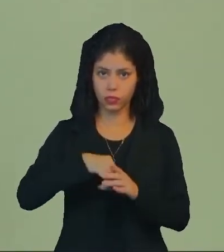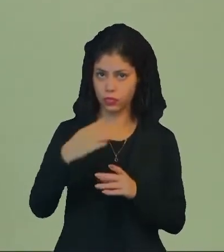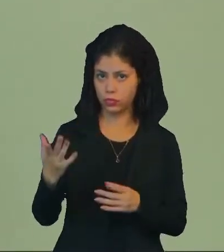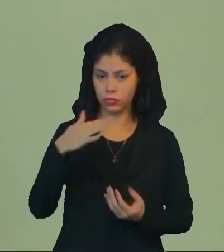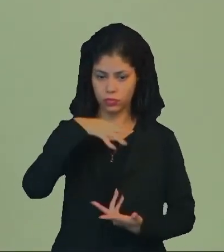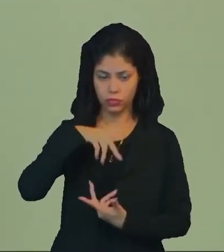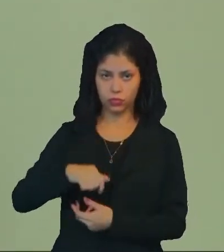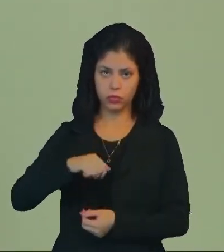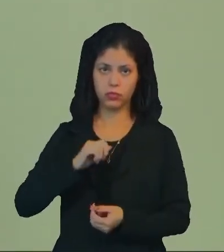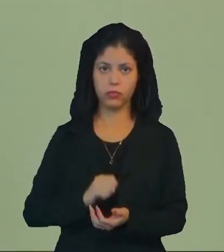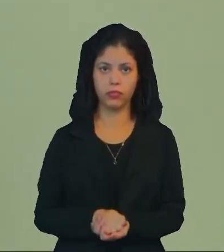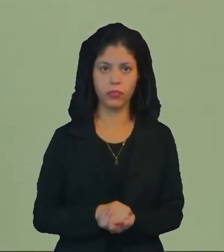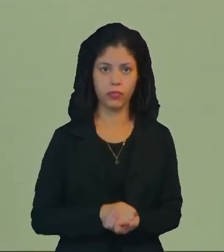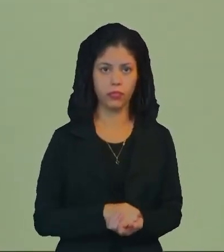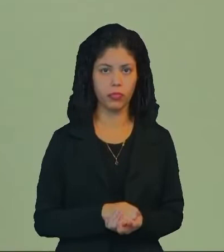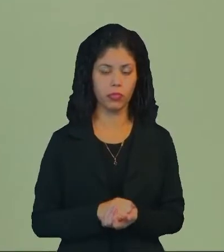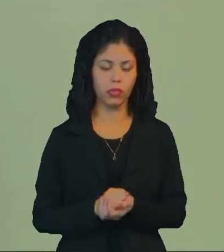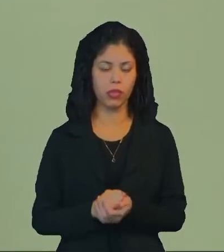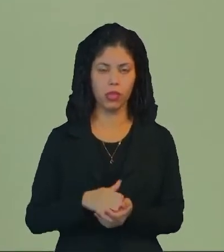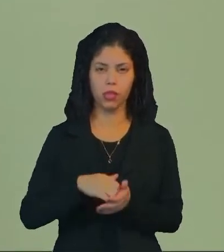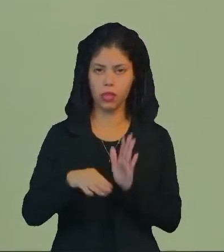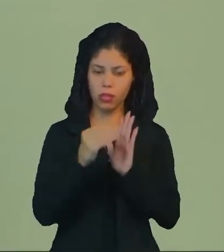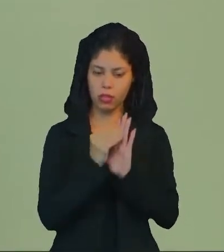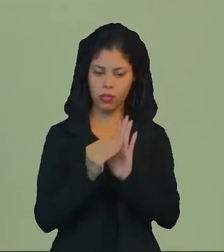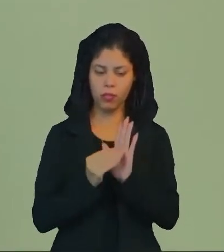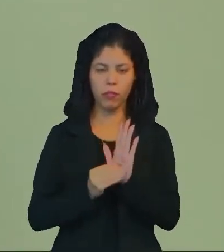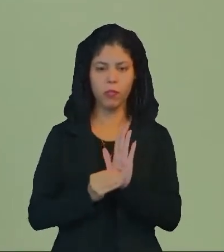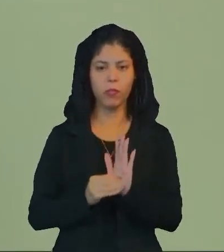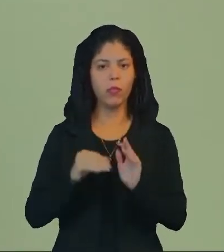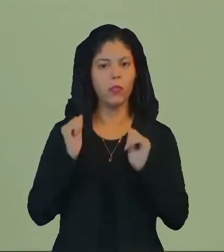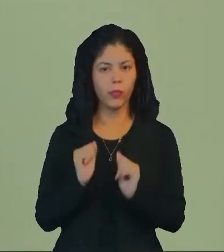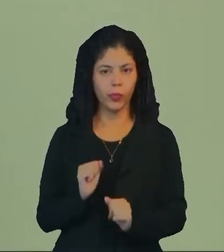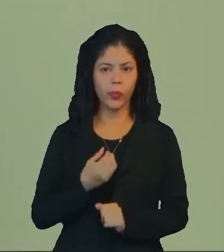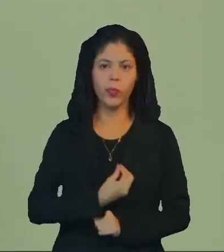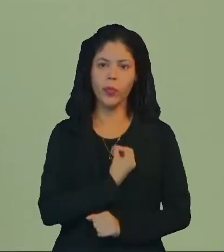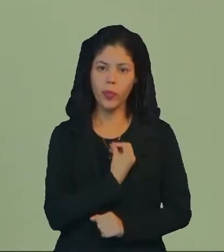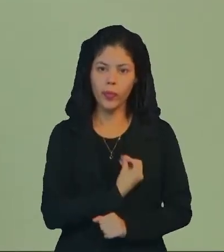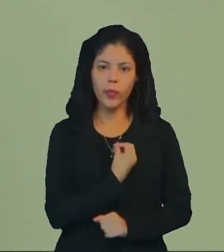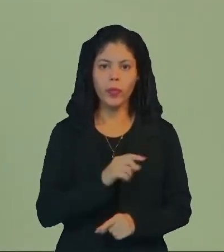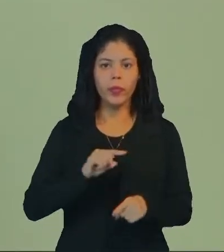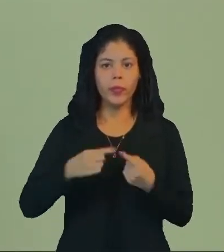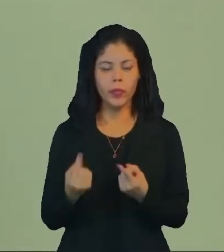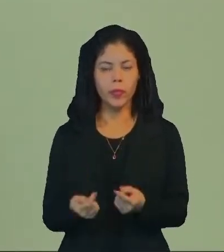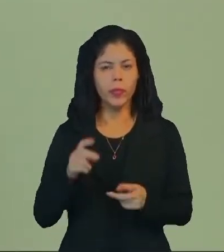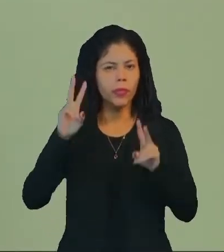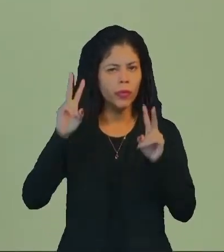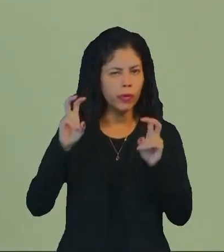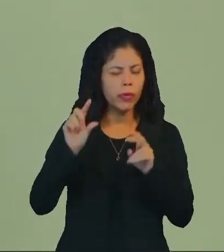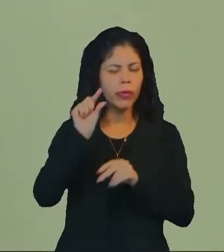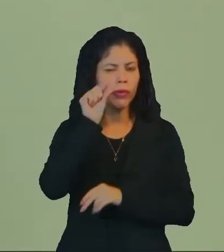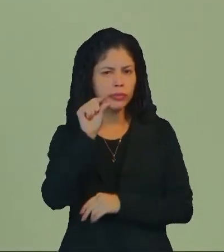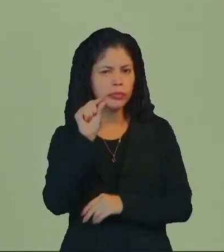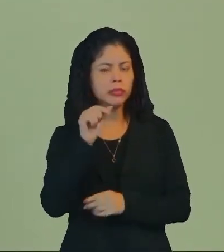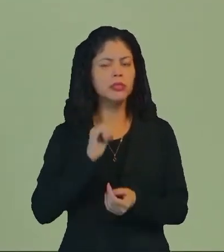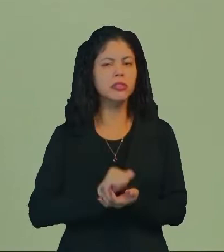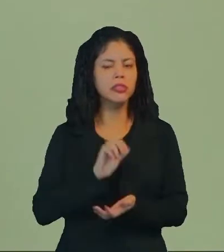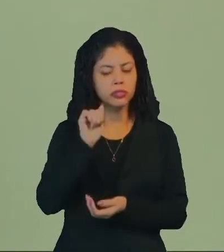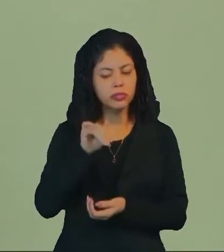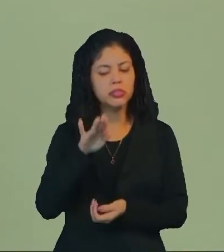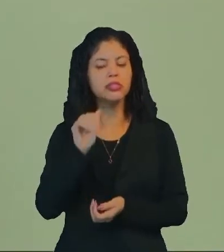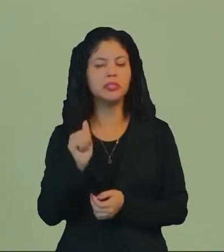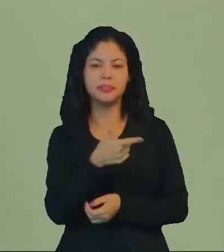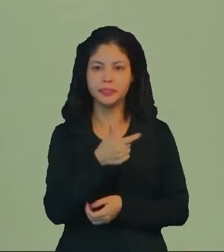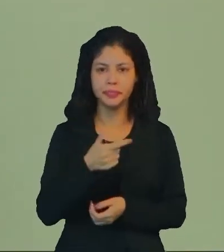da Terra. Mas é claro o fato que pode ter sim vida em relação a alguns pequenos micro-organismos, né? Como amebas,